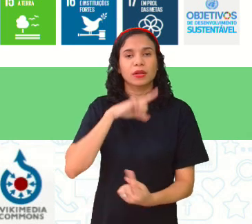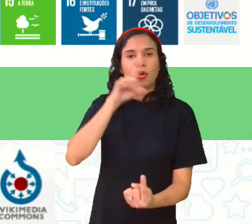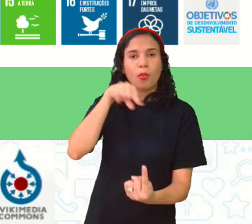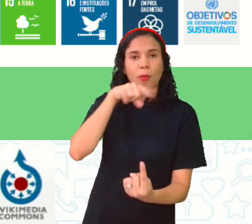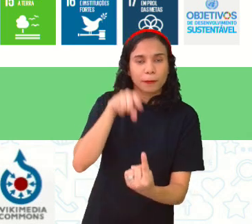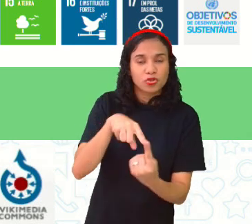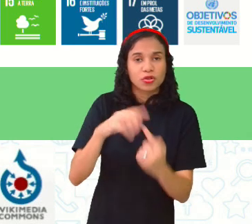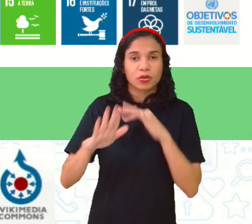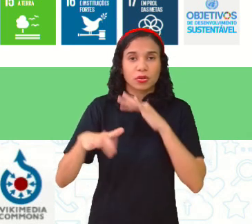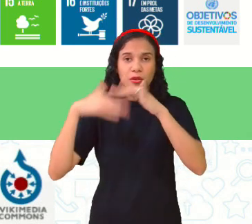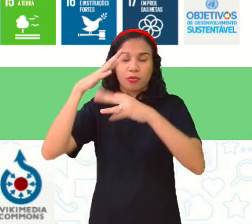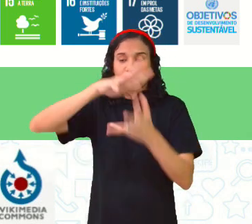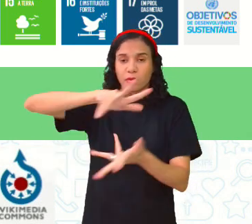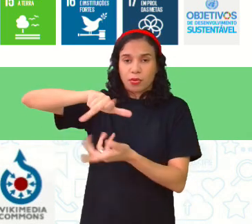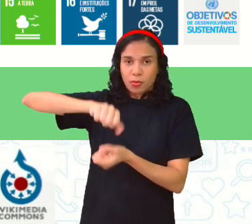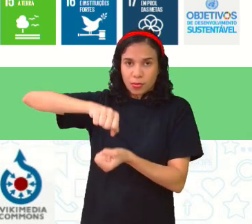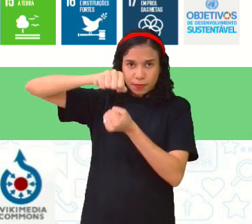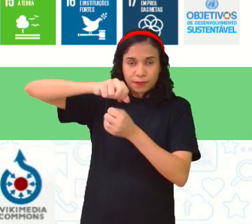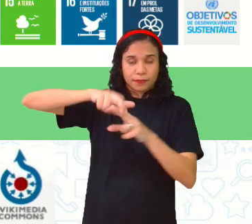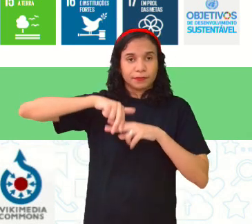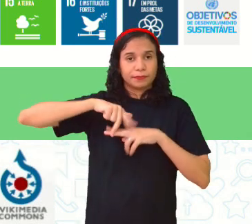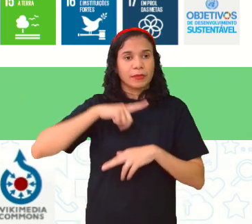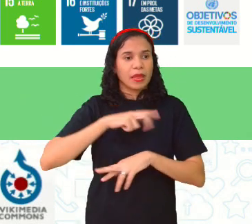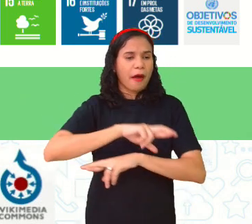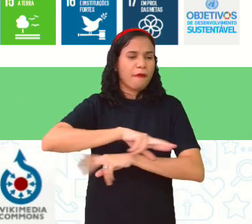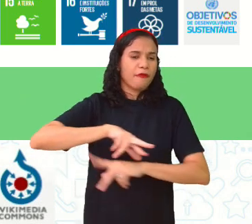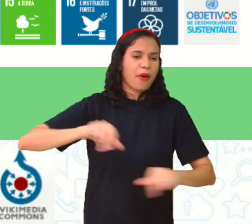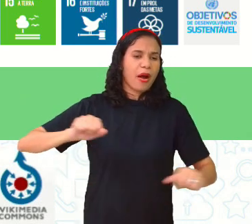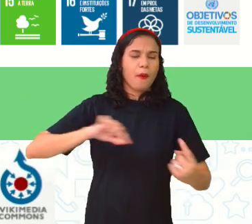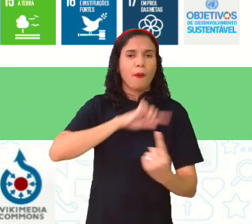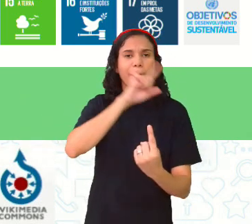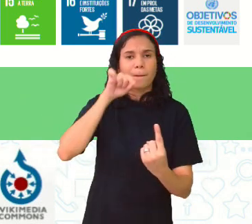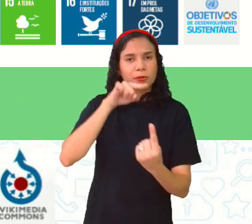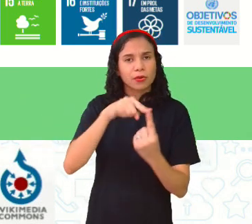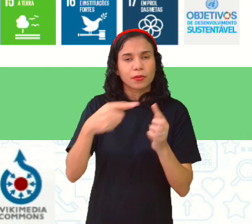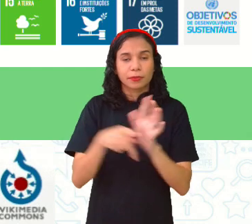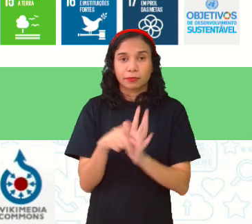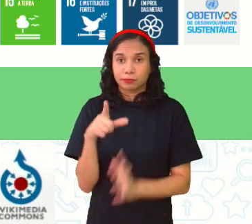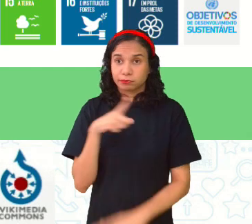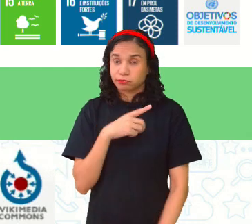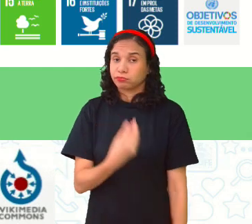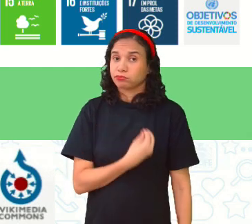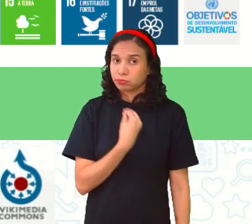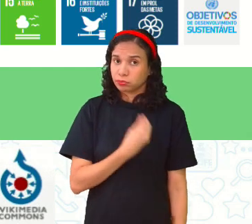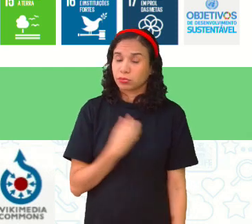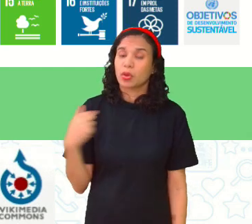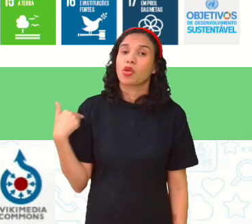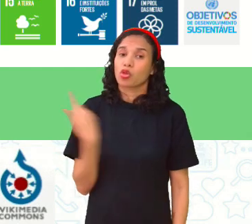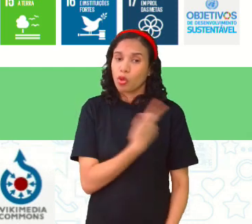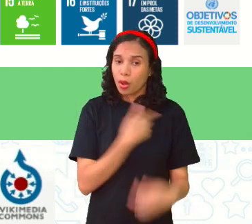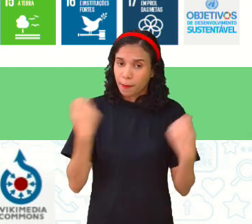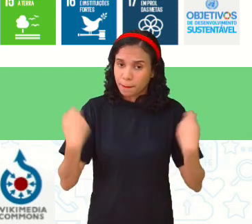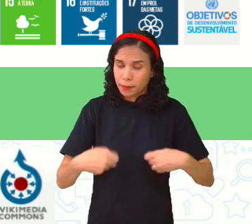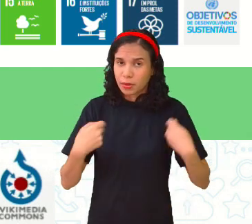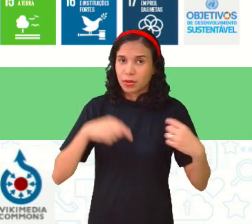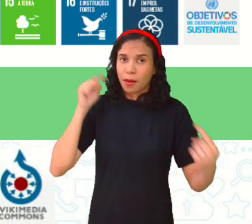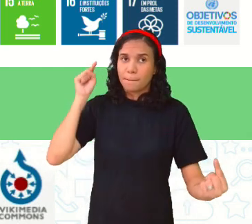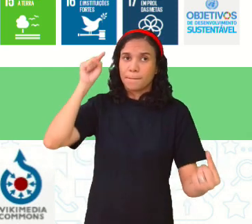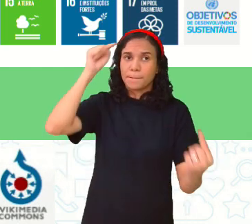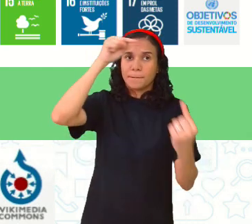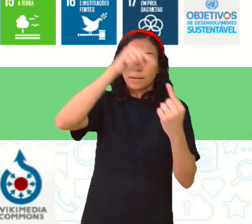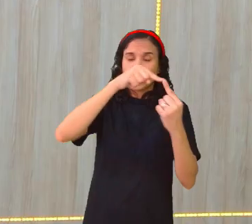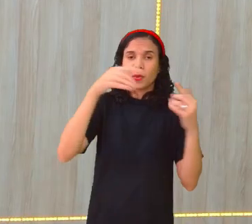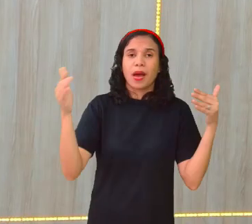de Desenvolvimento Sustentável, né? Então, vários objetivos desses que a gente tem que cumprir até